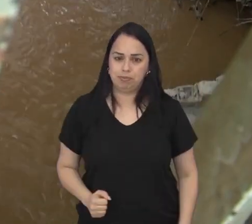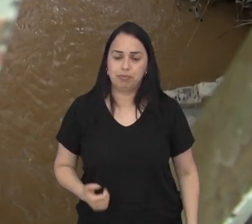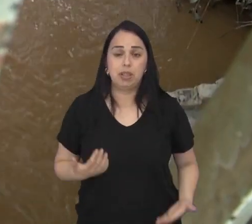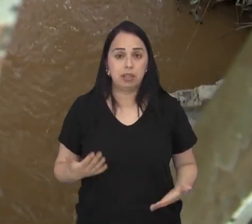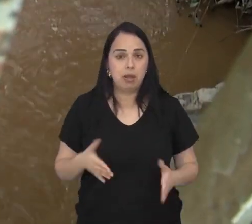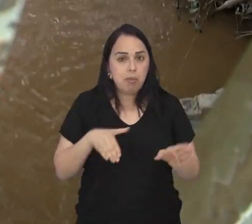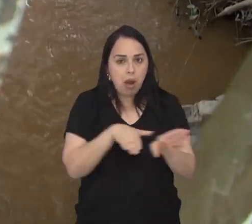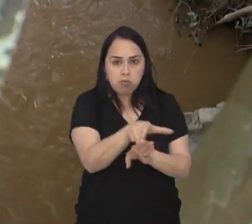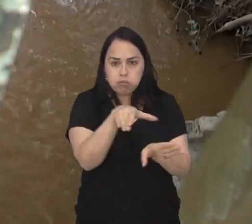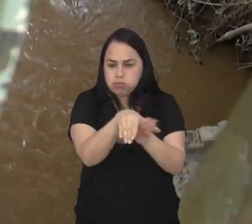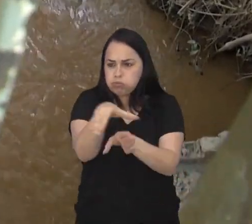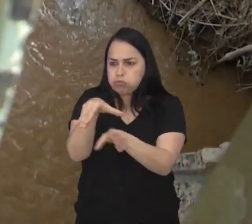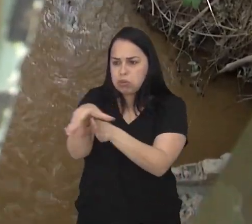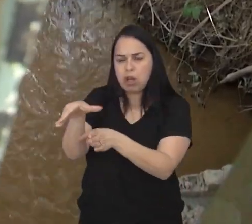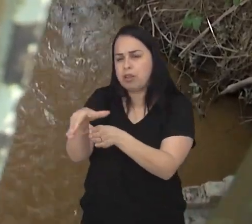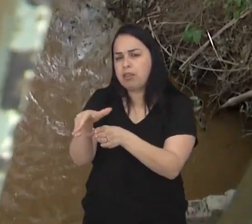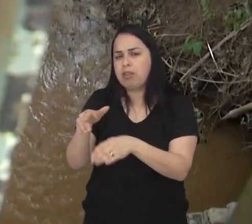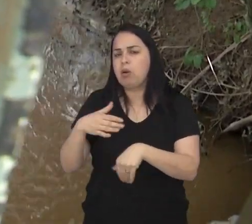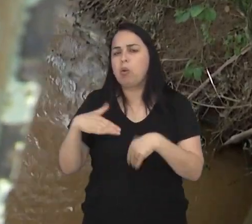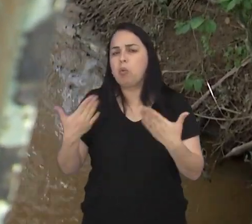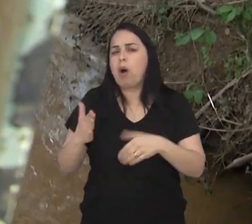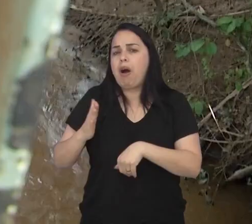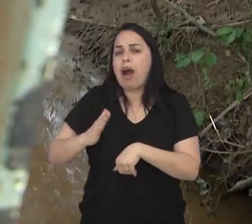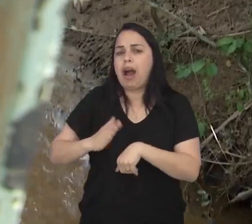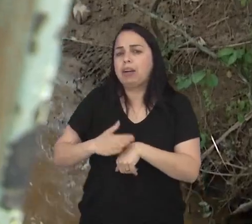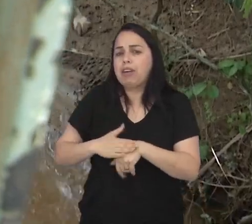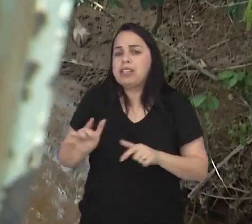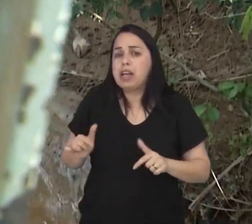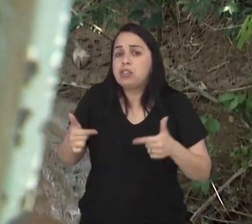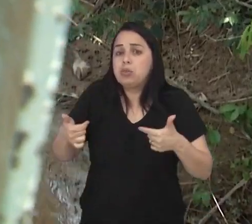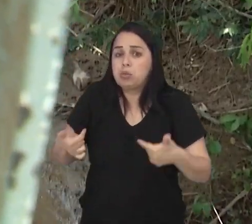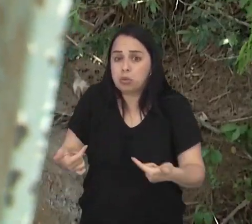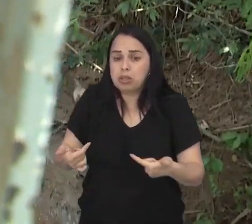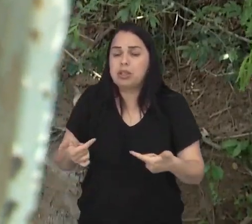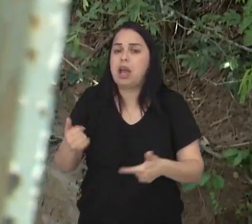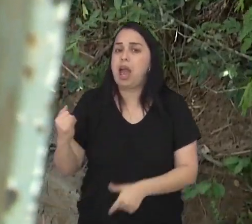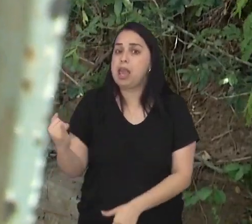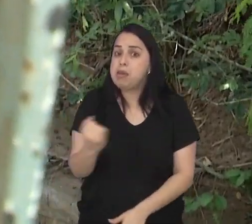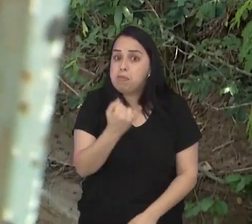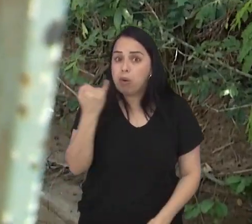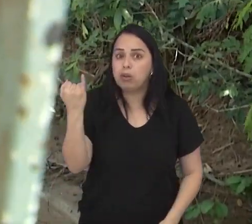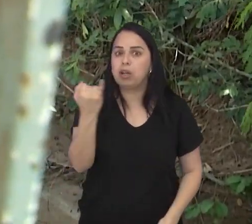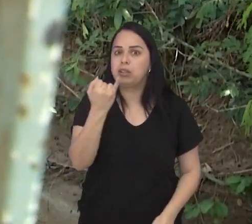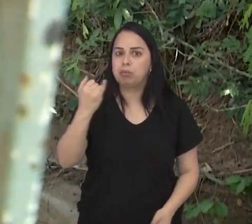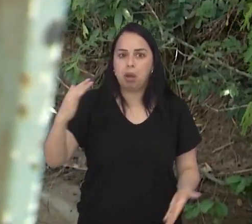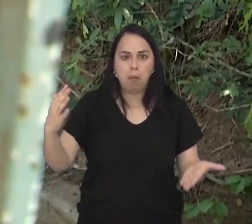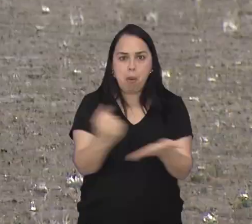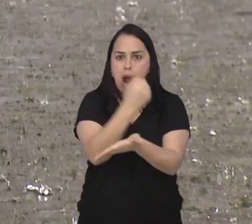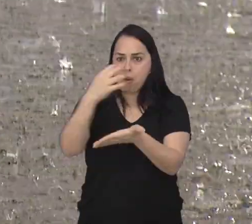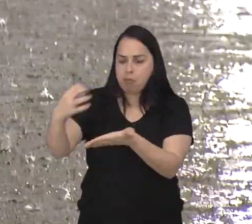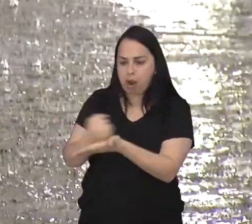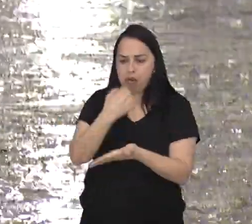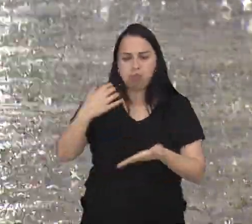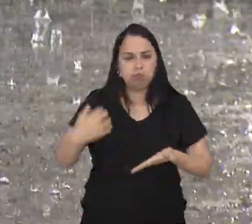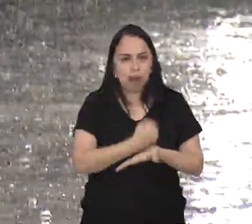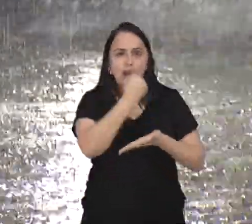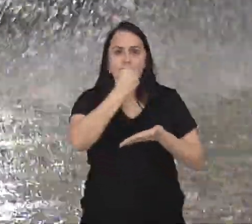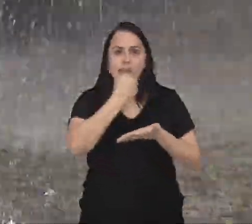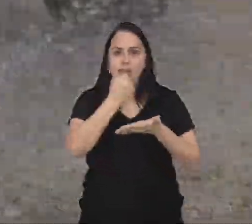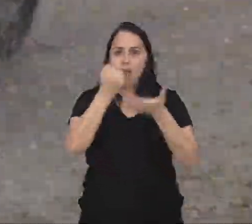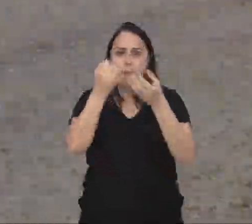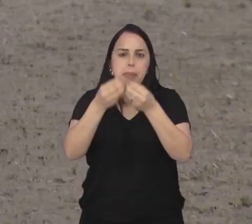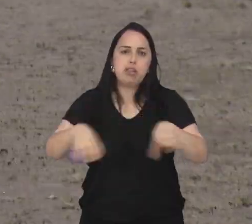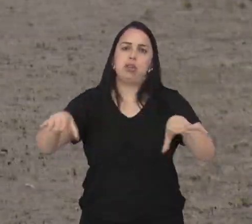a população sobre como agir diante de situações de risco é essencial para salvar vidas e reduzir